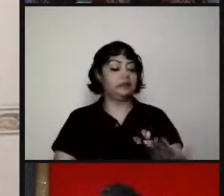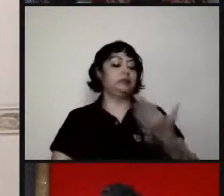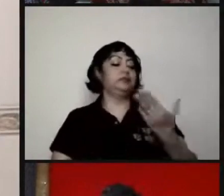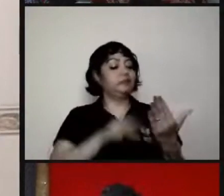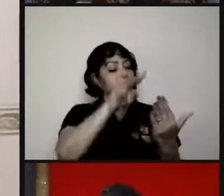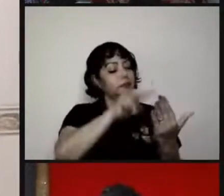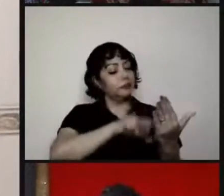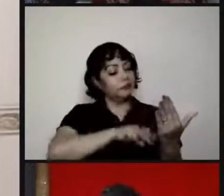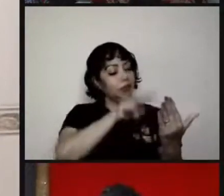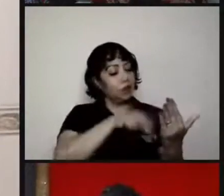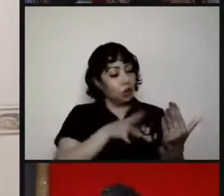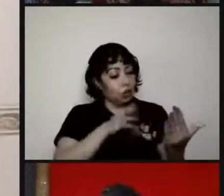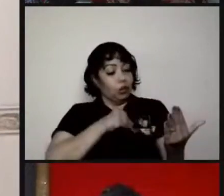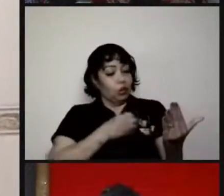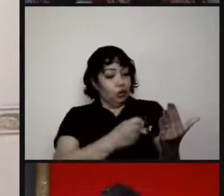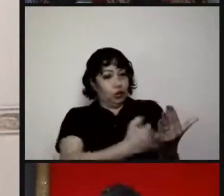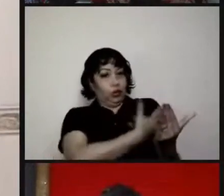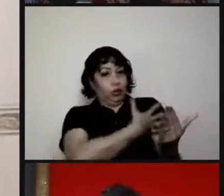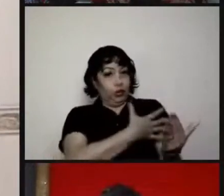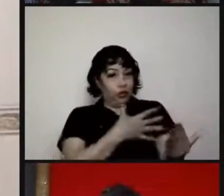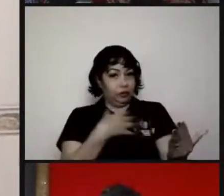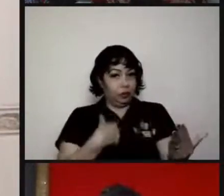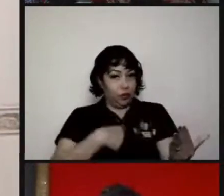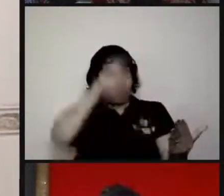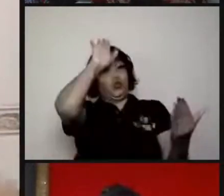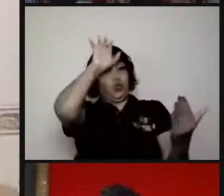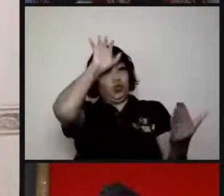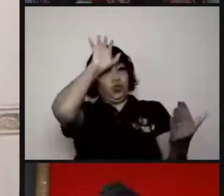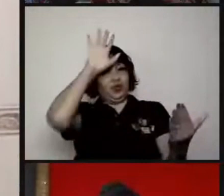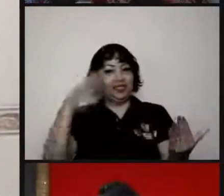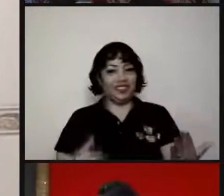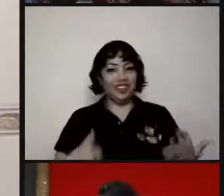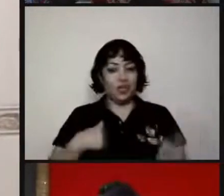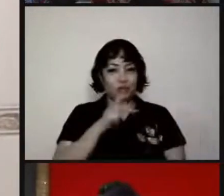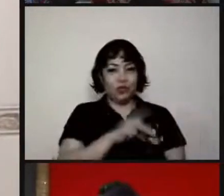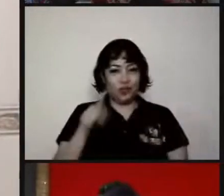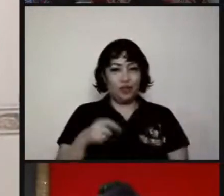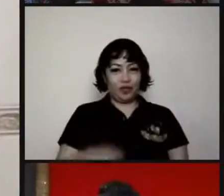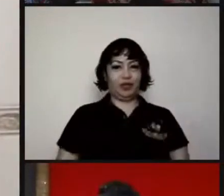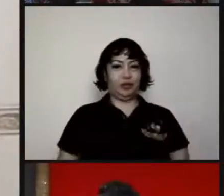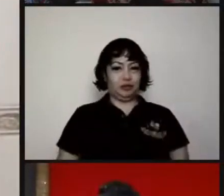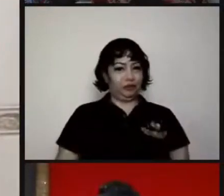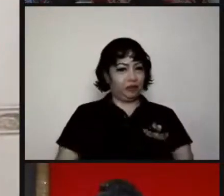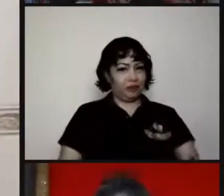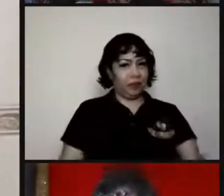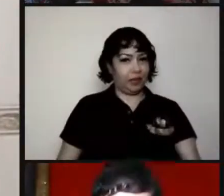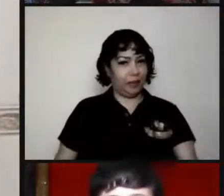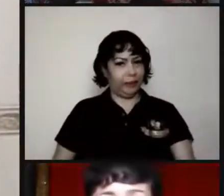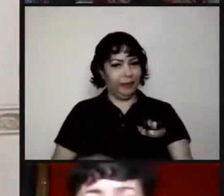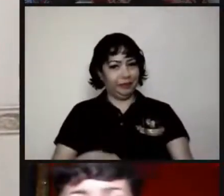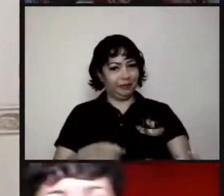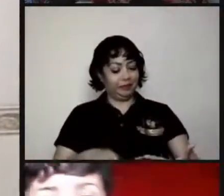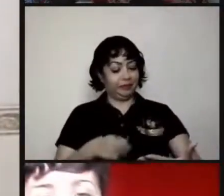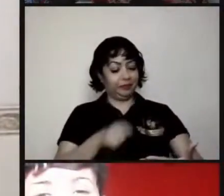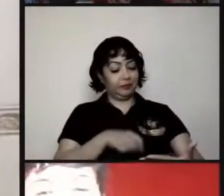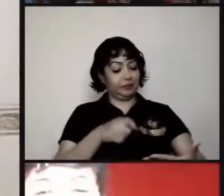Deus, que me deixa arrepiada, eu faço assim na cadeira. Né, eu sou professora, a gente fica com a postura, está ali